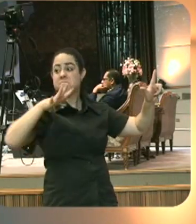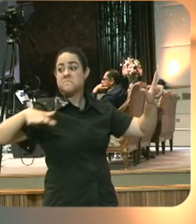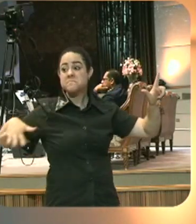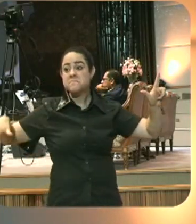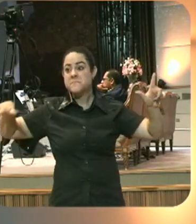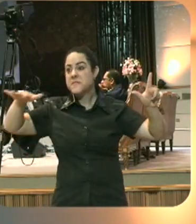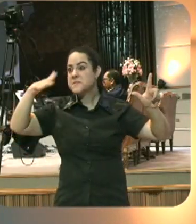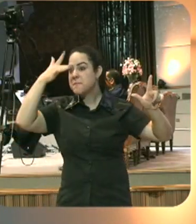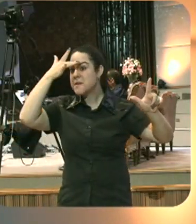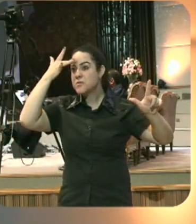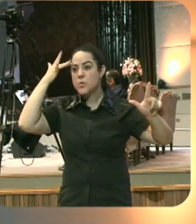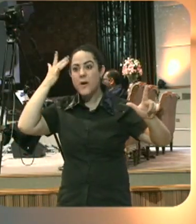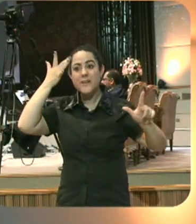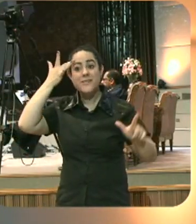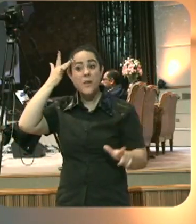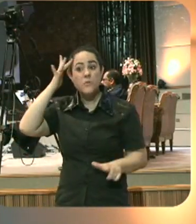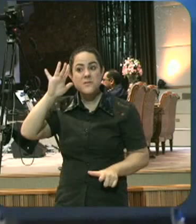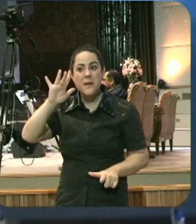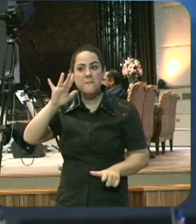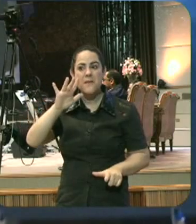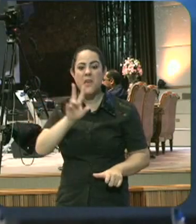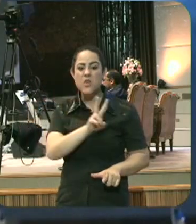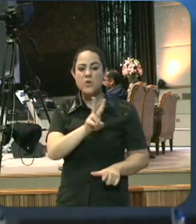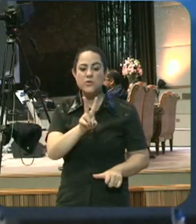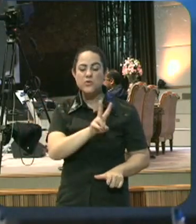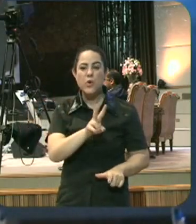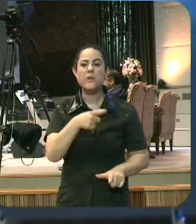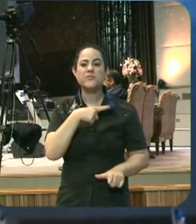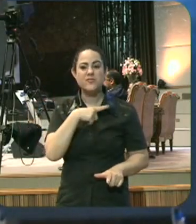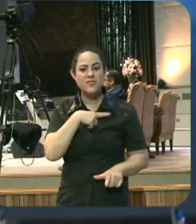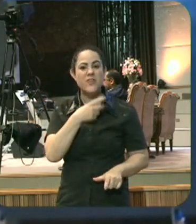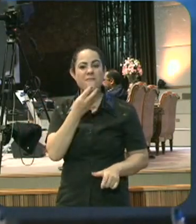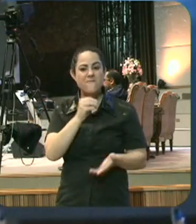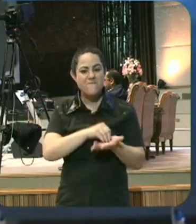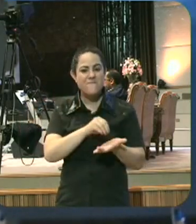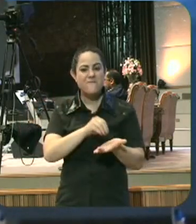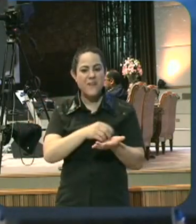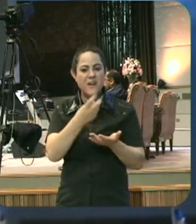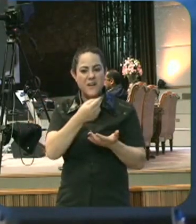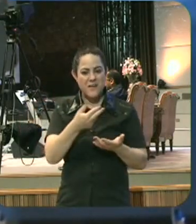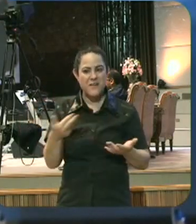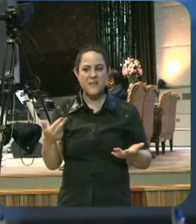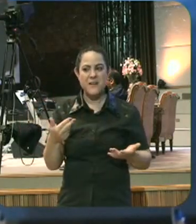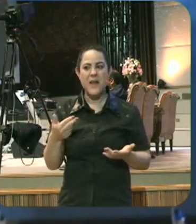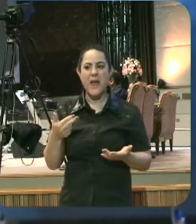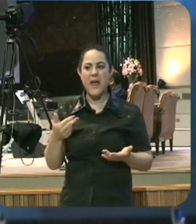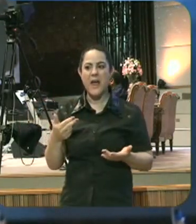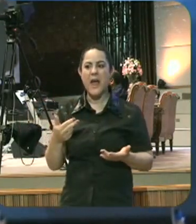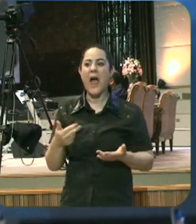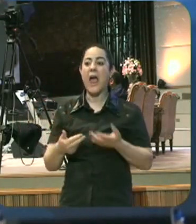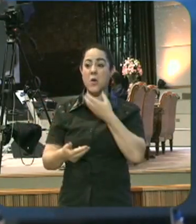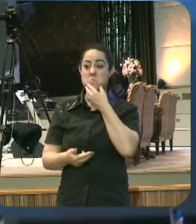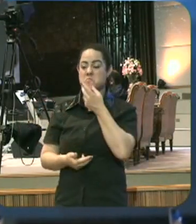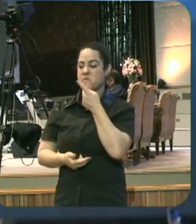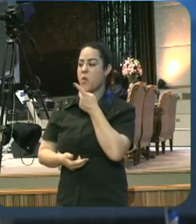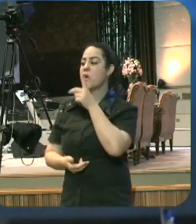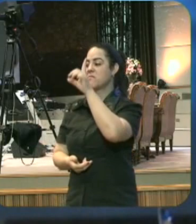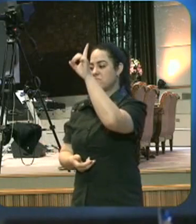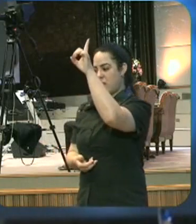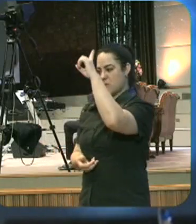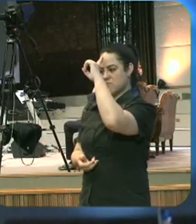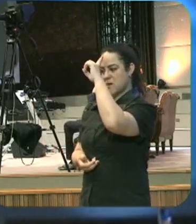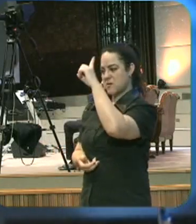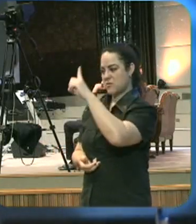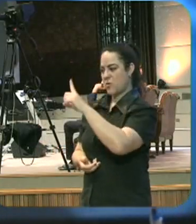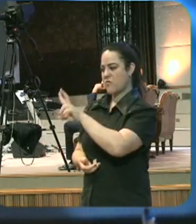da privação que eles estavam fazendo. E ele disse assim: Deus mandou você aqui.